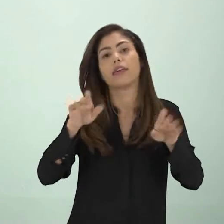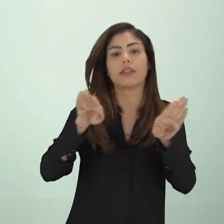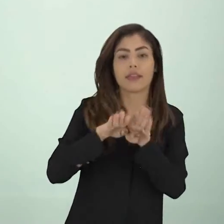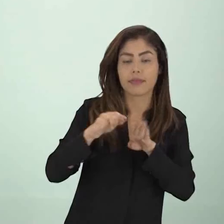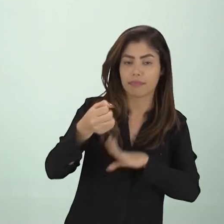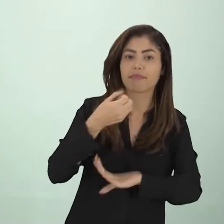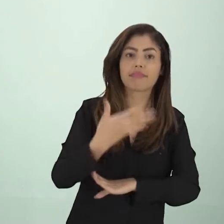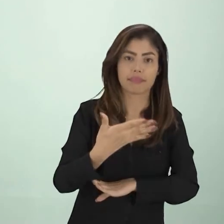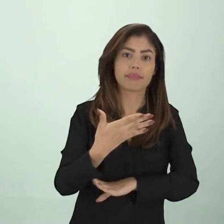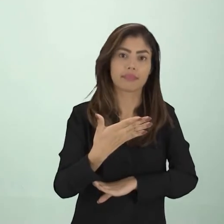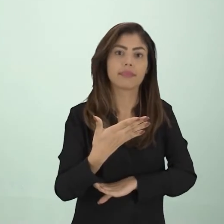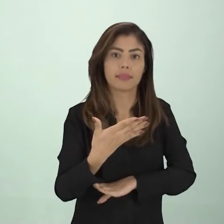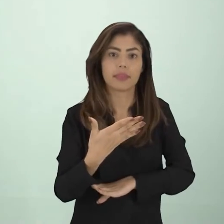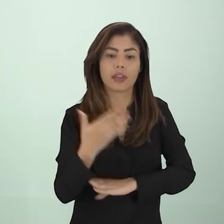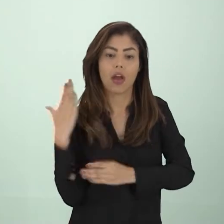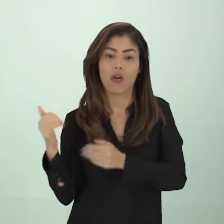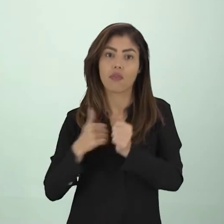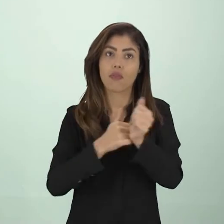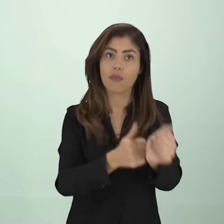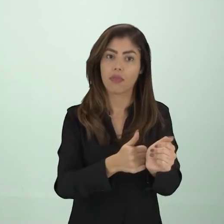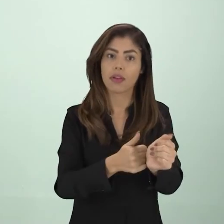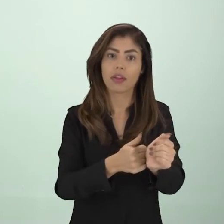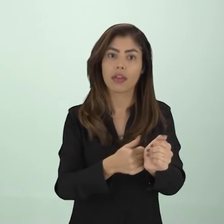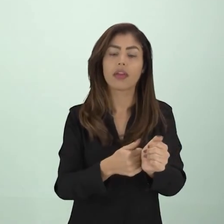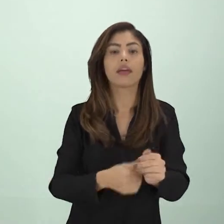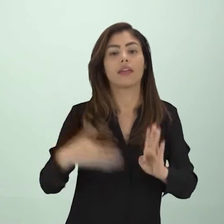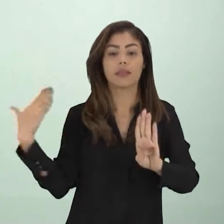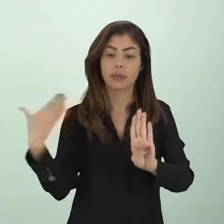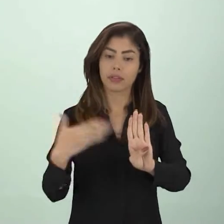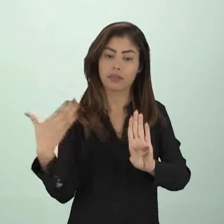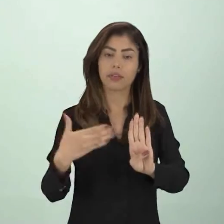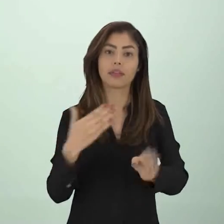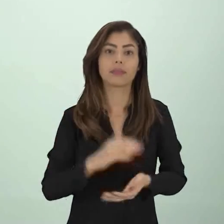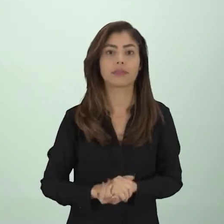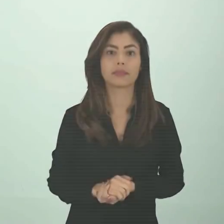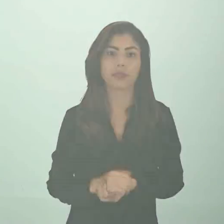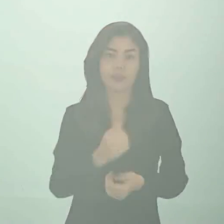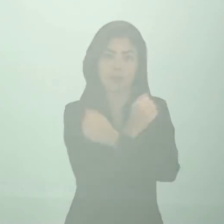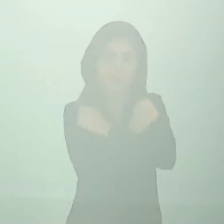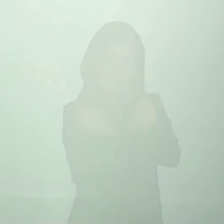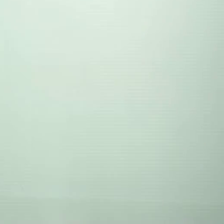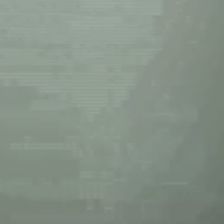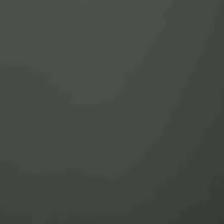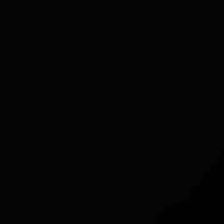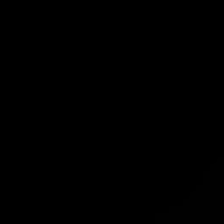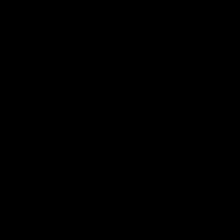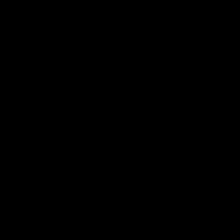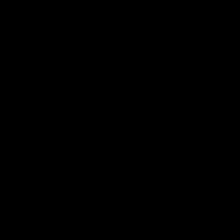direitinho, acompanhe, tá, nas plataformas, ok? Um abraço.